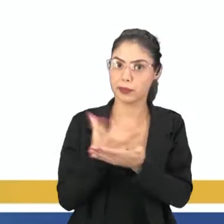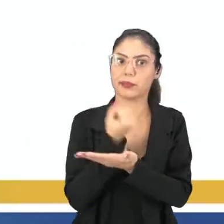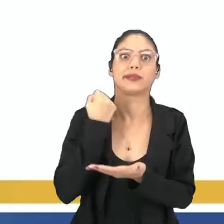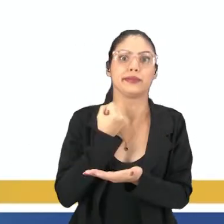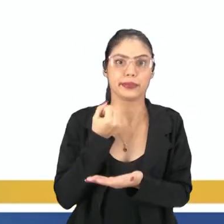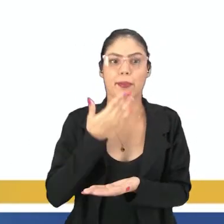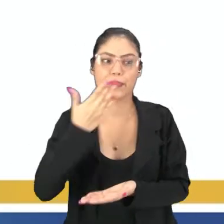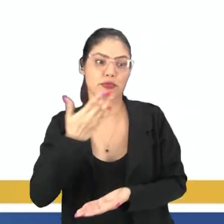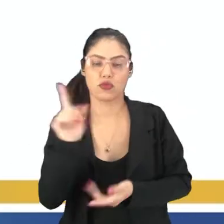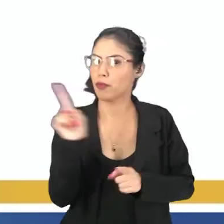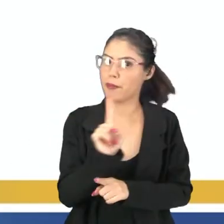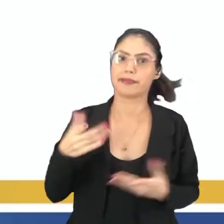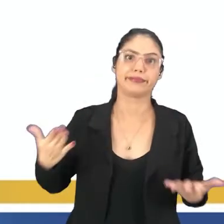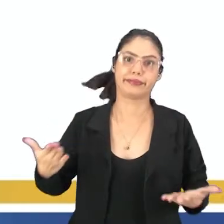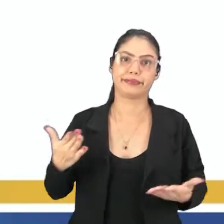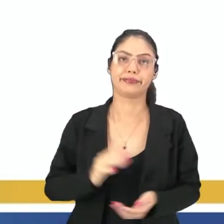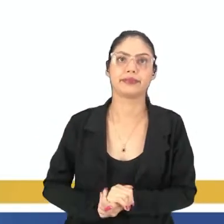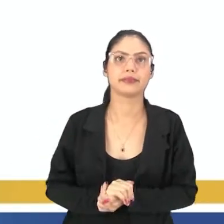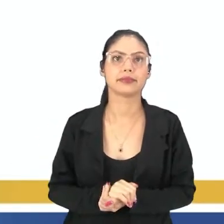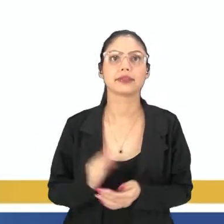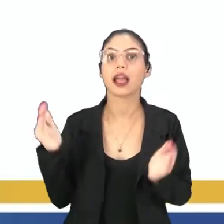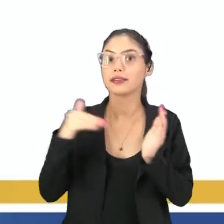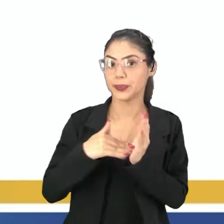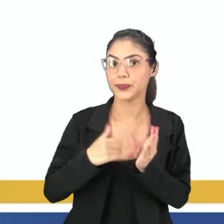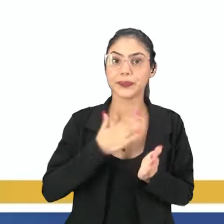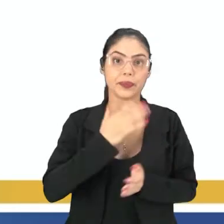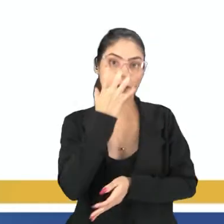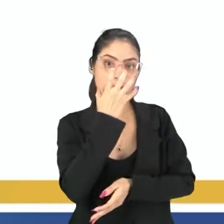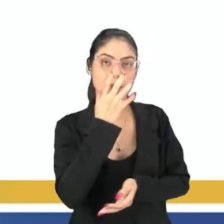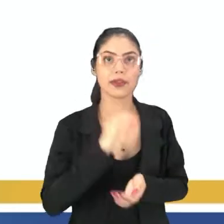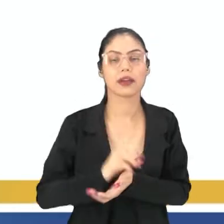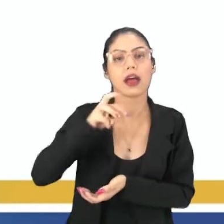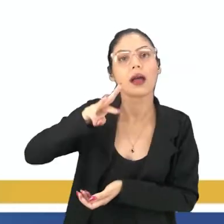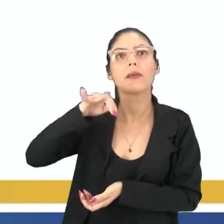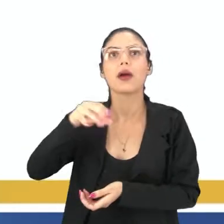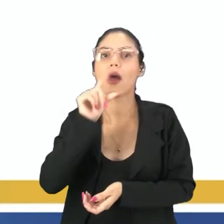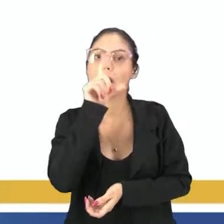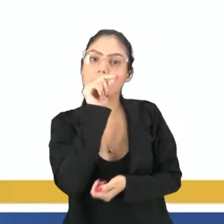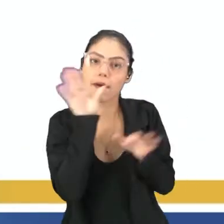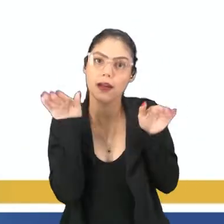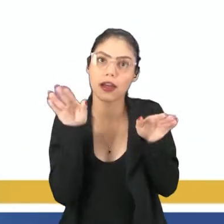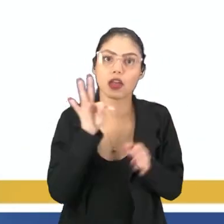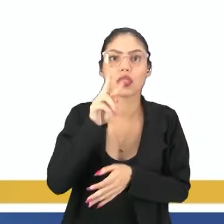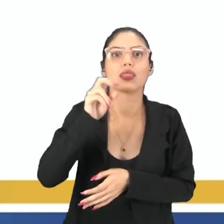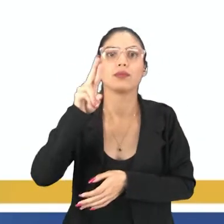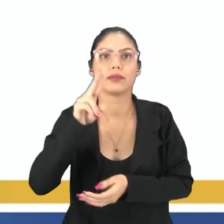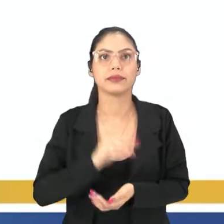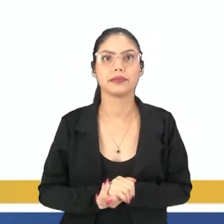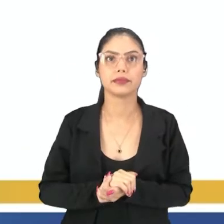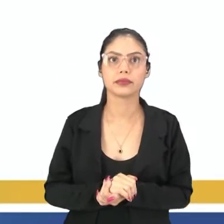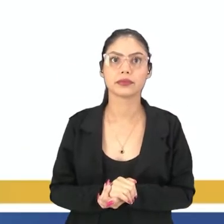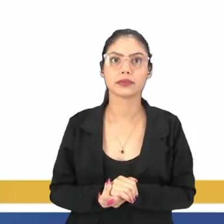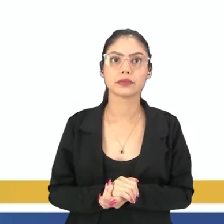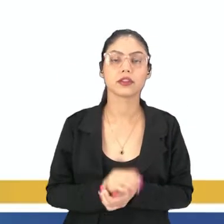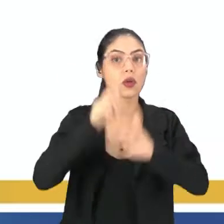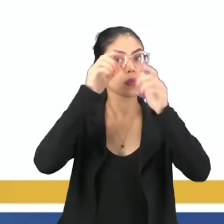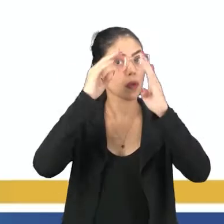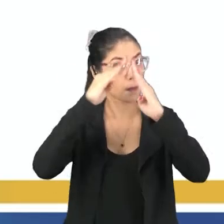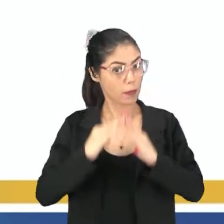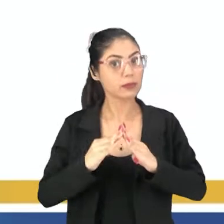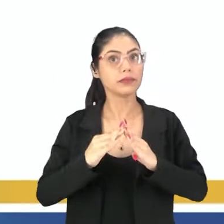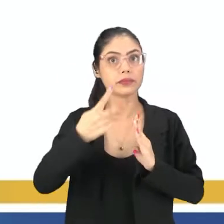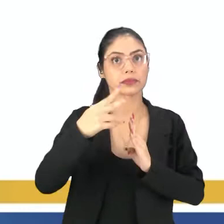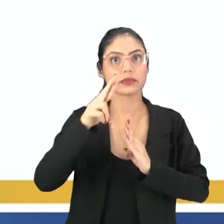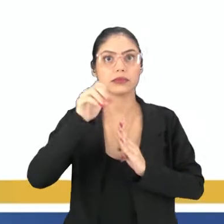meus brinquedos sem pedir. Eu tenho uma cachorra que se chama Margot e um papagaio que se chama Thor. Moro no condomínio Portal